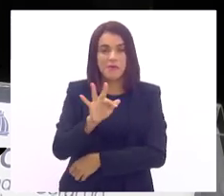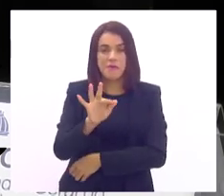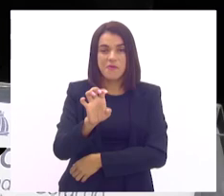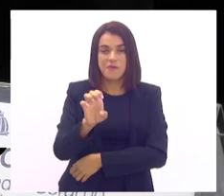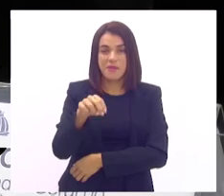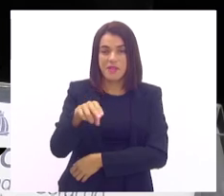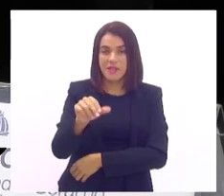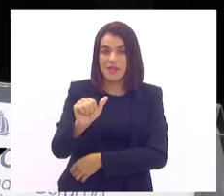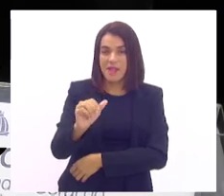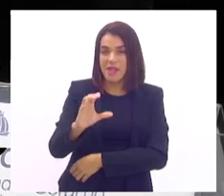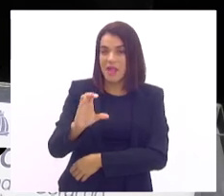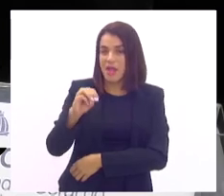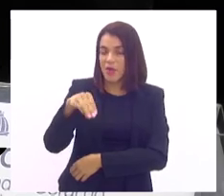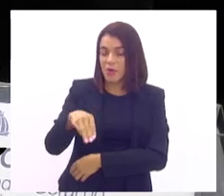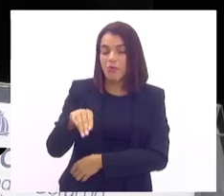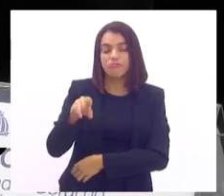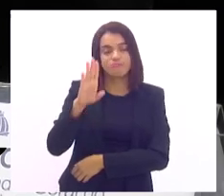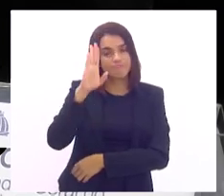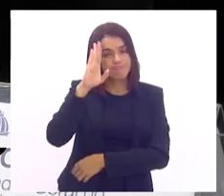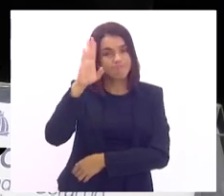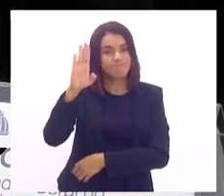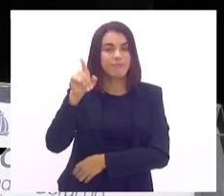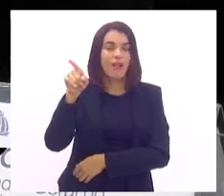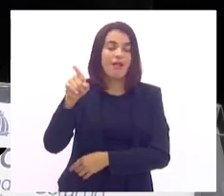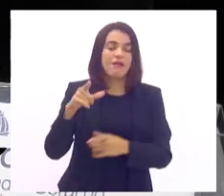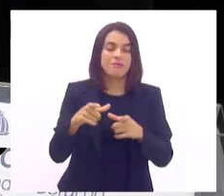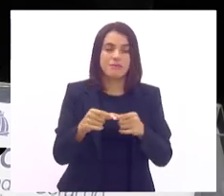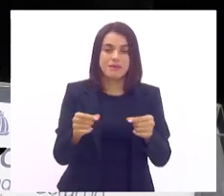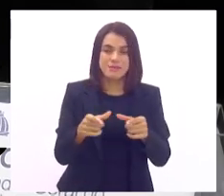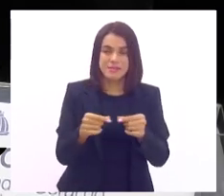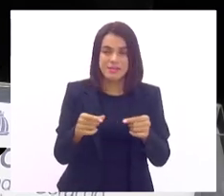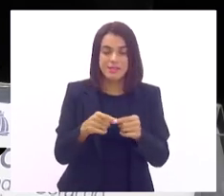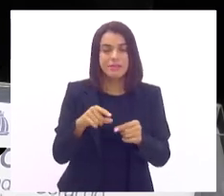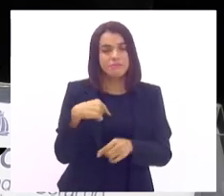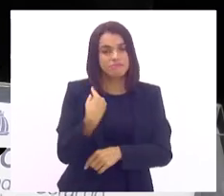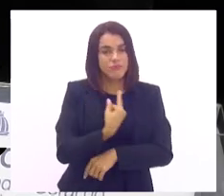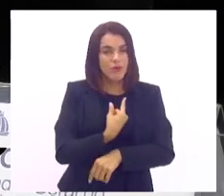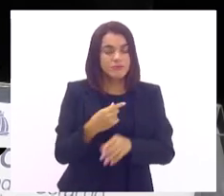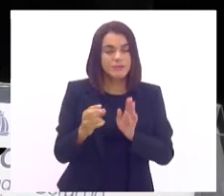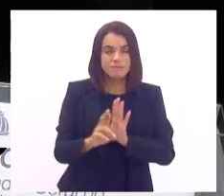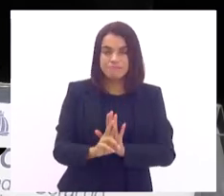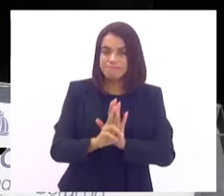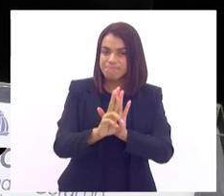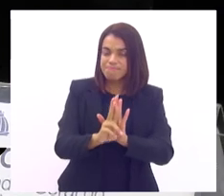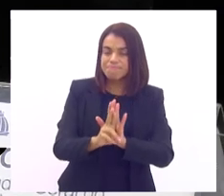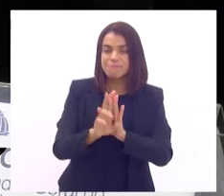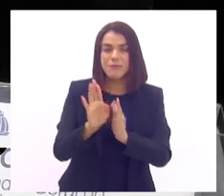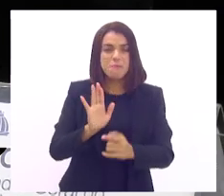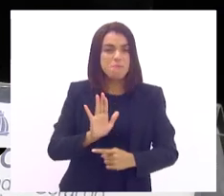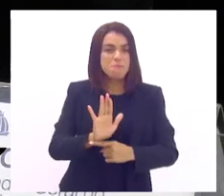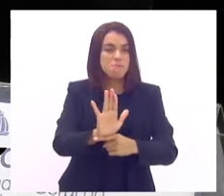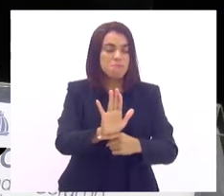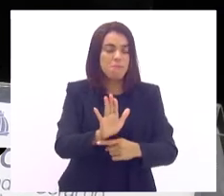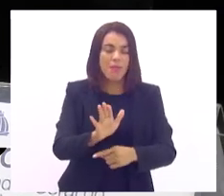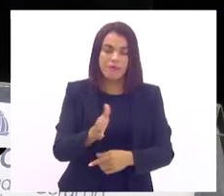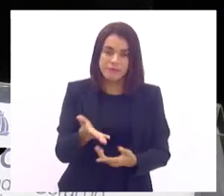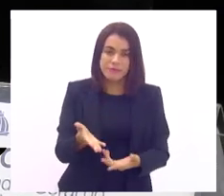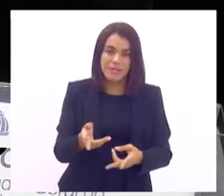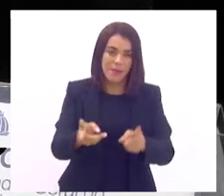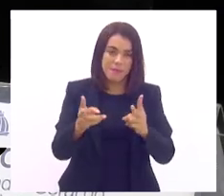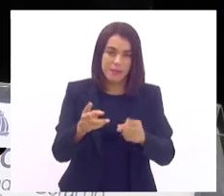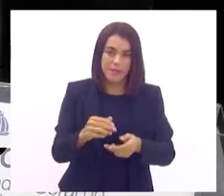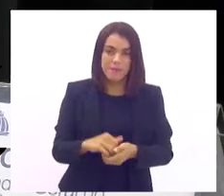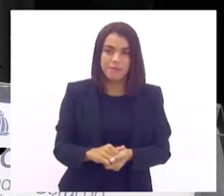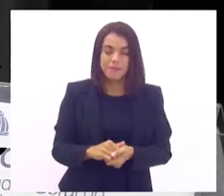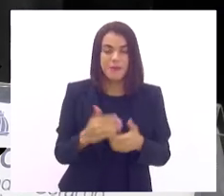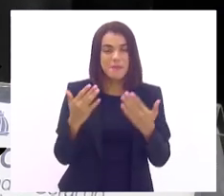Brasília, mas sempre que é preciso, nós estamos aqui representando e trazendo algo melhor para vocês. E, novamente, parabéns a